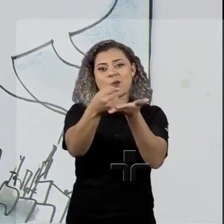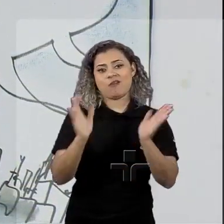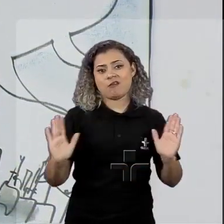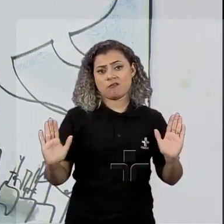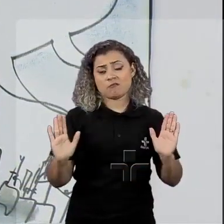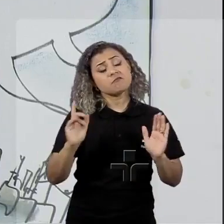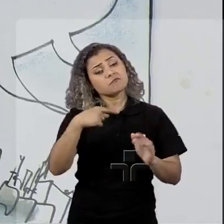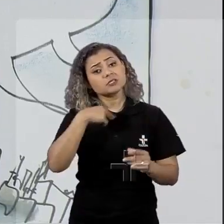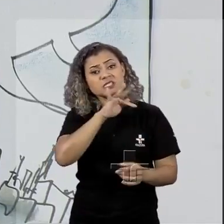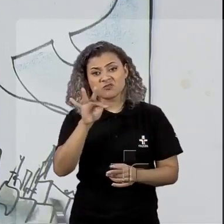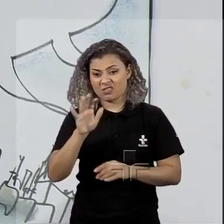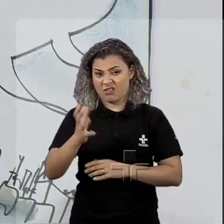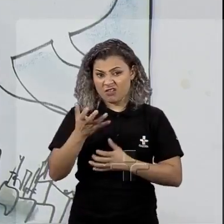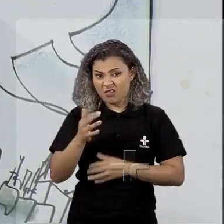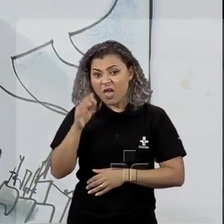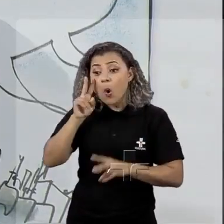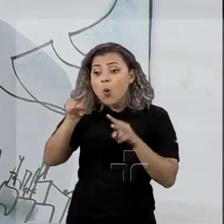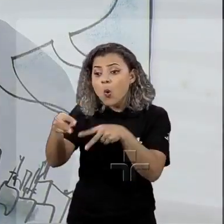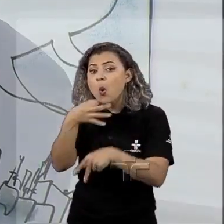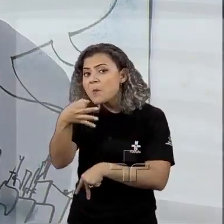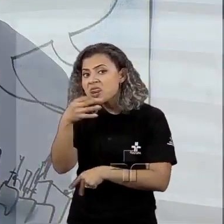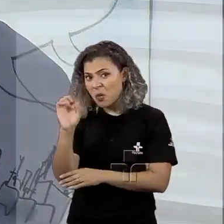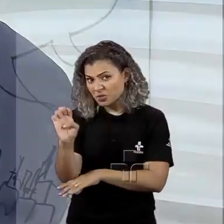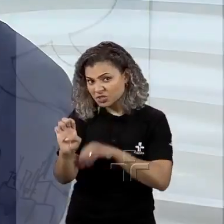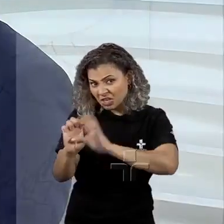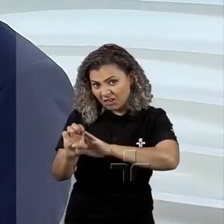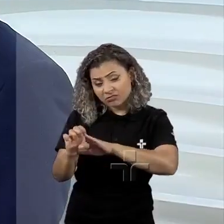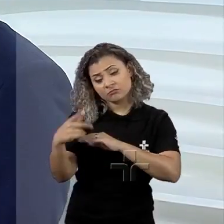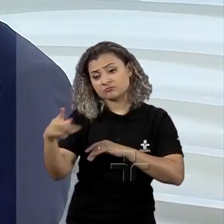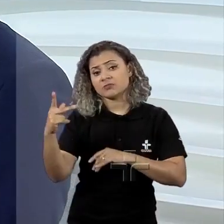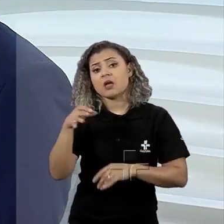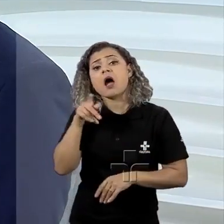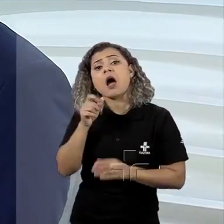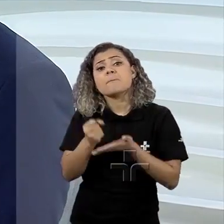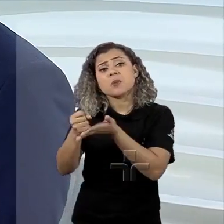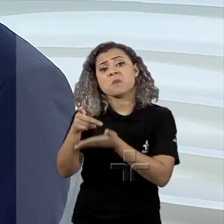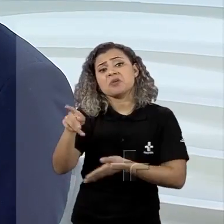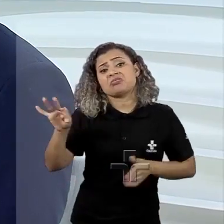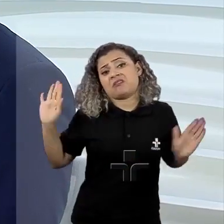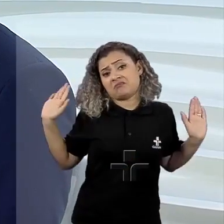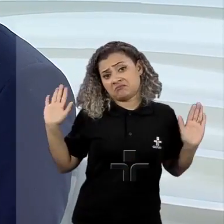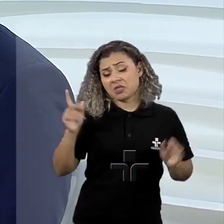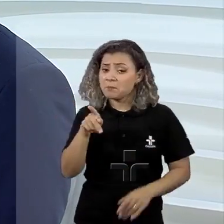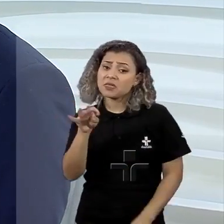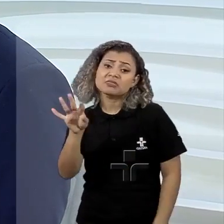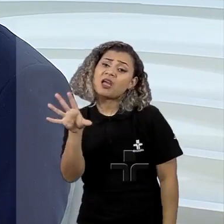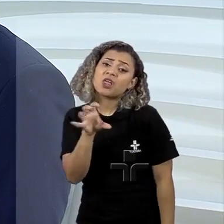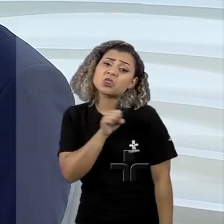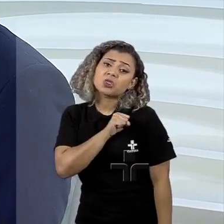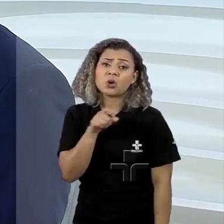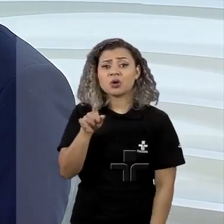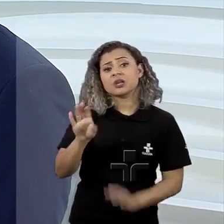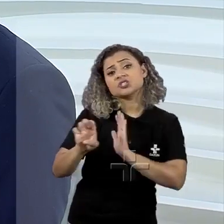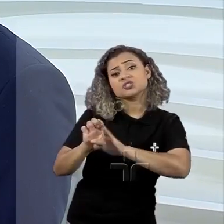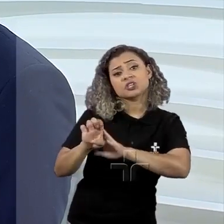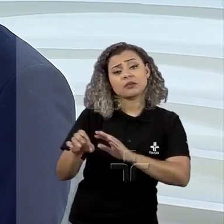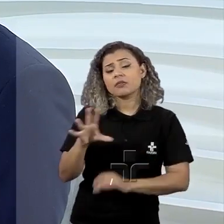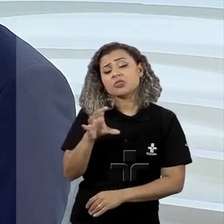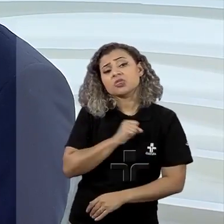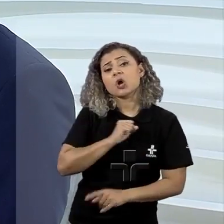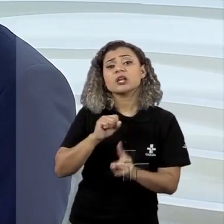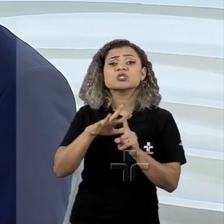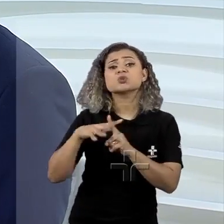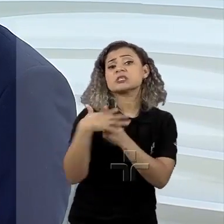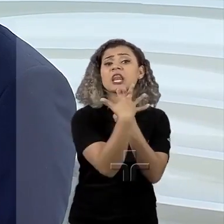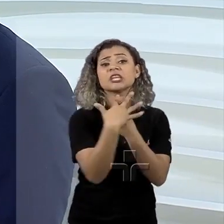uma visão esquerdista, que apoiem o PT. O PT adora um esquerdista, adora um comunista, adora um